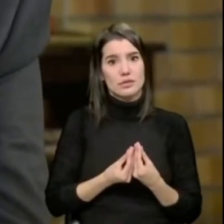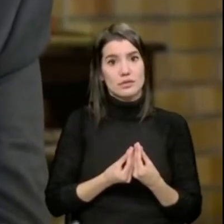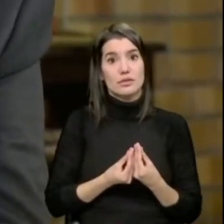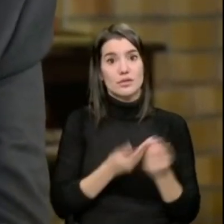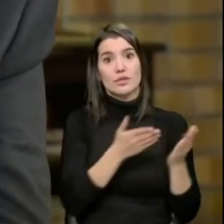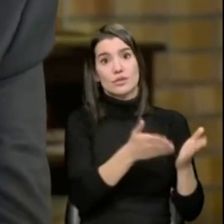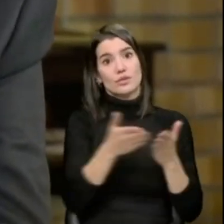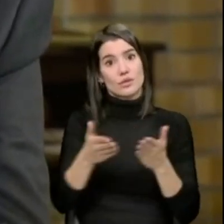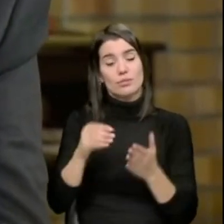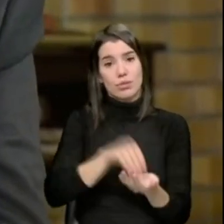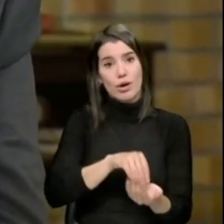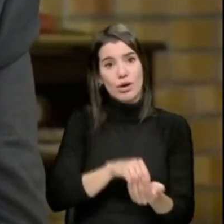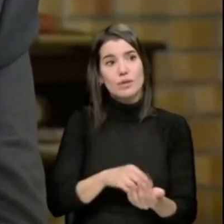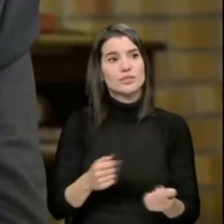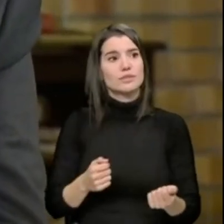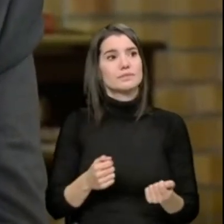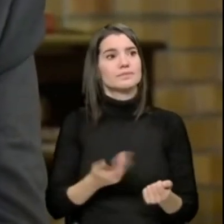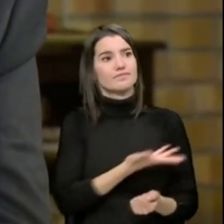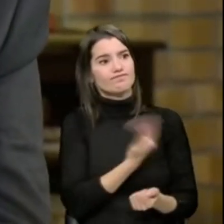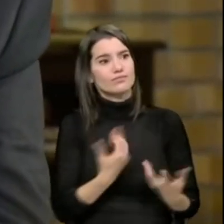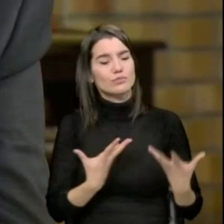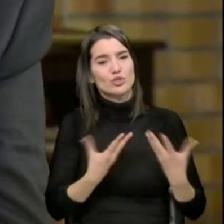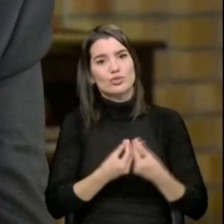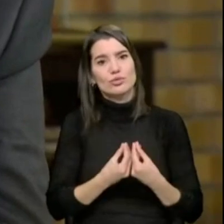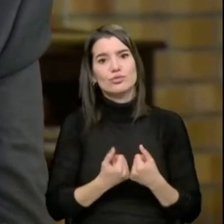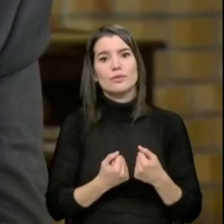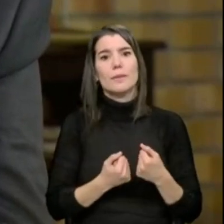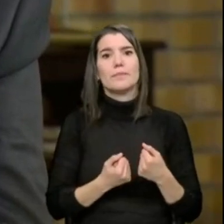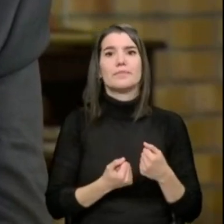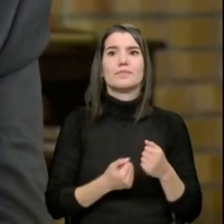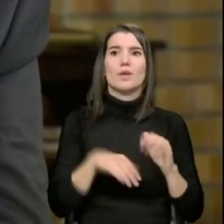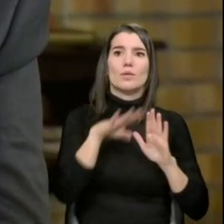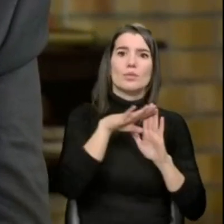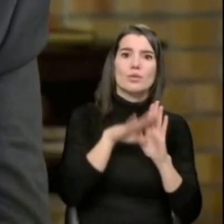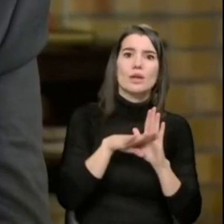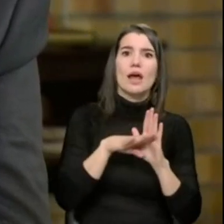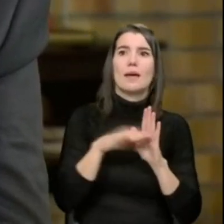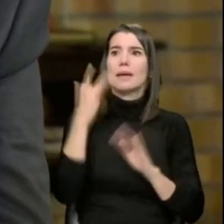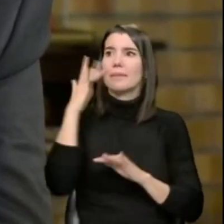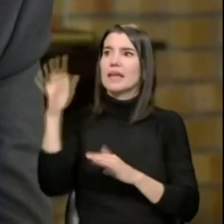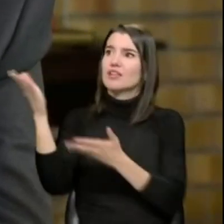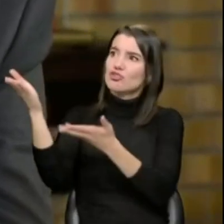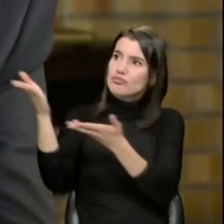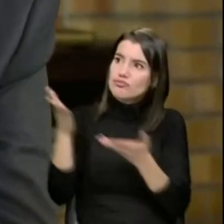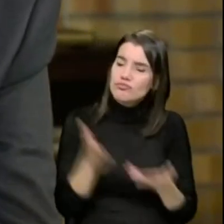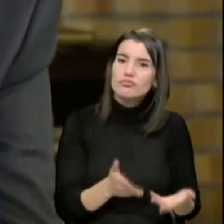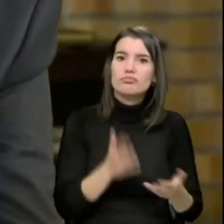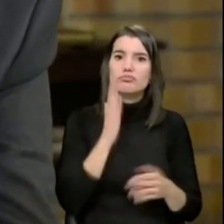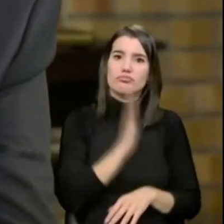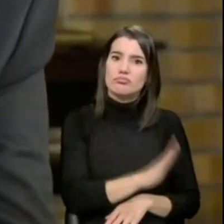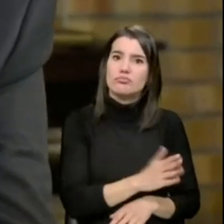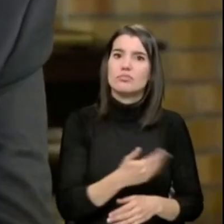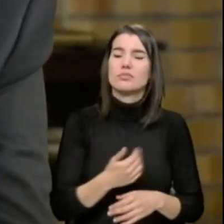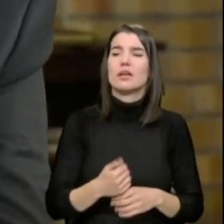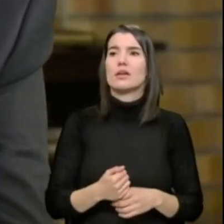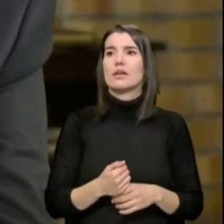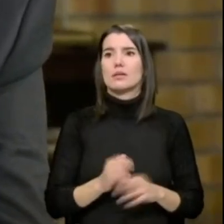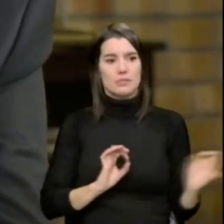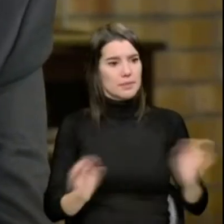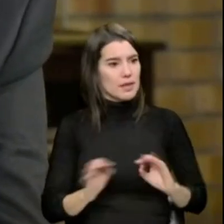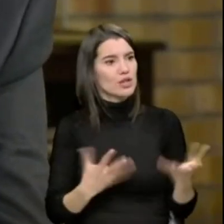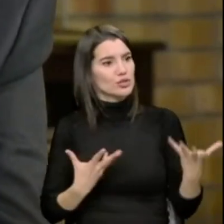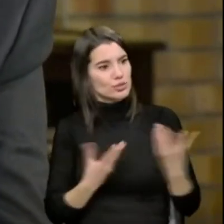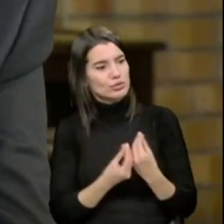ajudar os pobres, vamos juntos arranjar programas de acolhimento dos imigrantes, vamos juntos